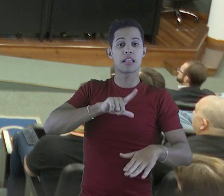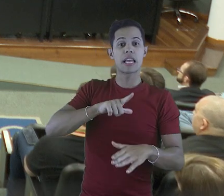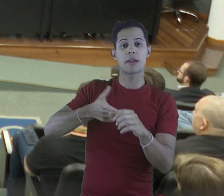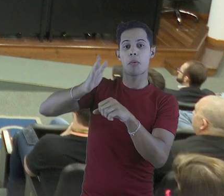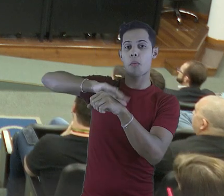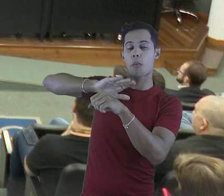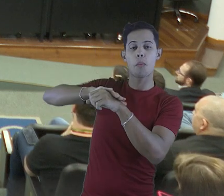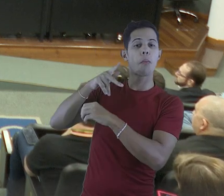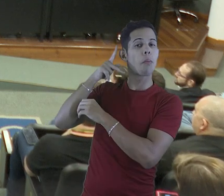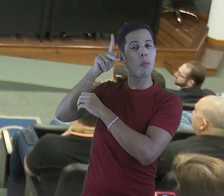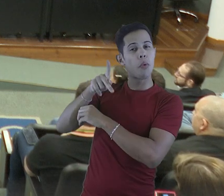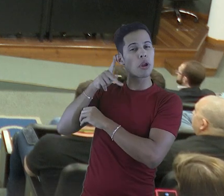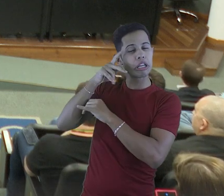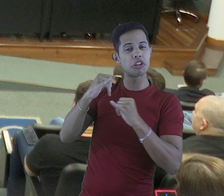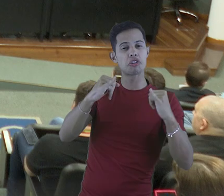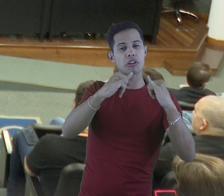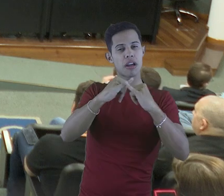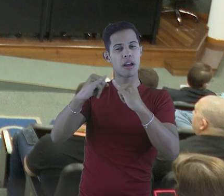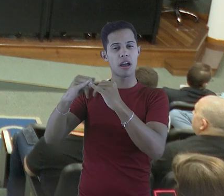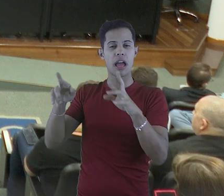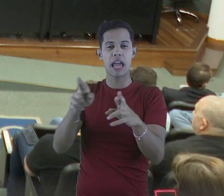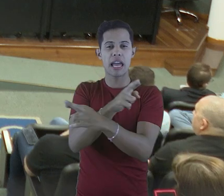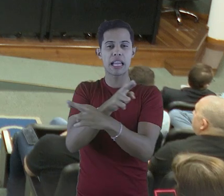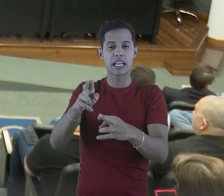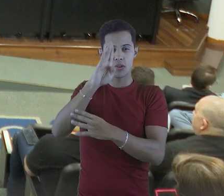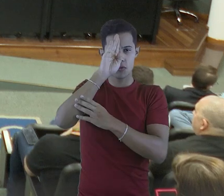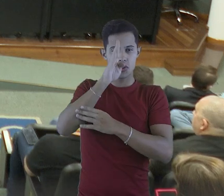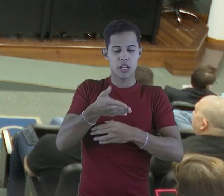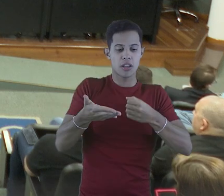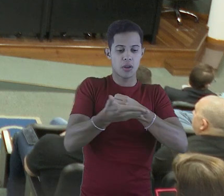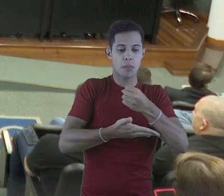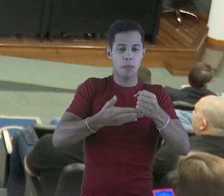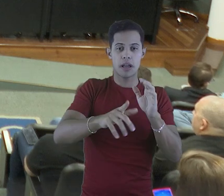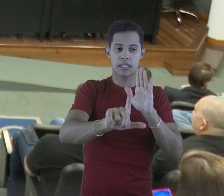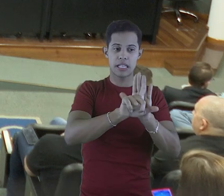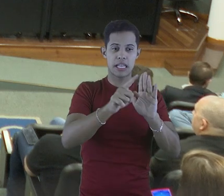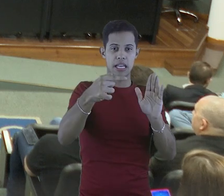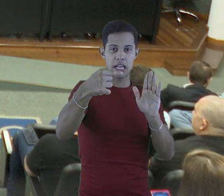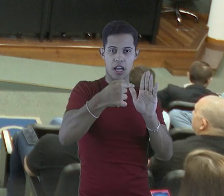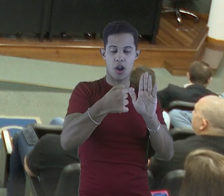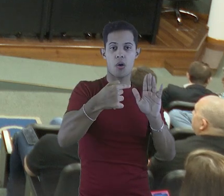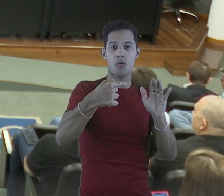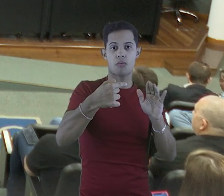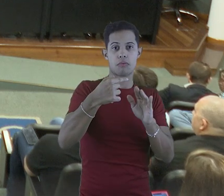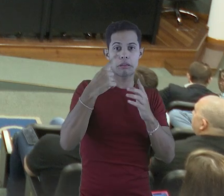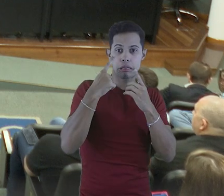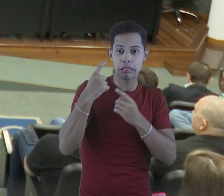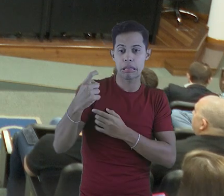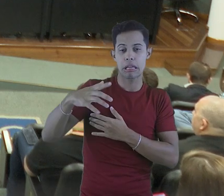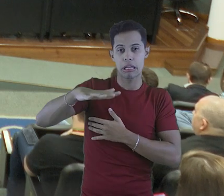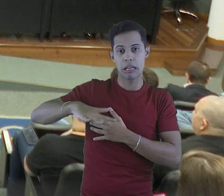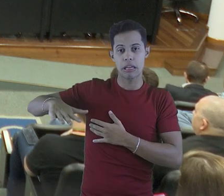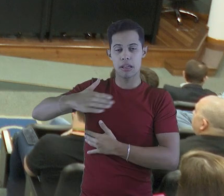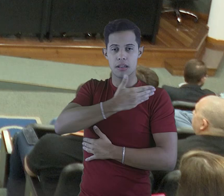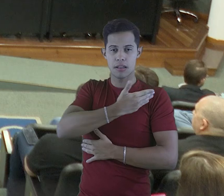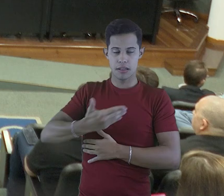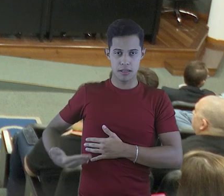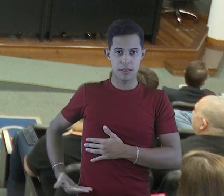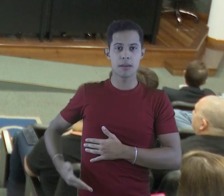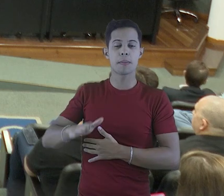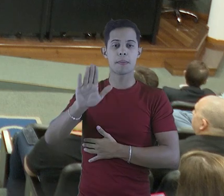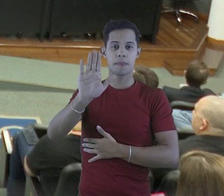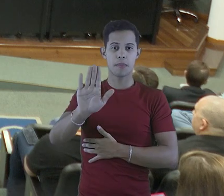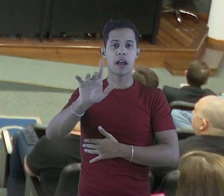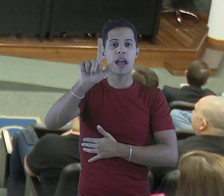legal de interesse público e daí para a faculdade nesse caso é uma faculdade estadual vamos imaginar que existe uma política